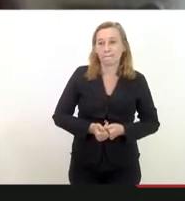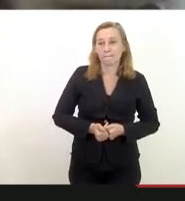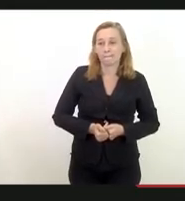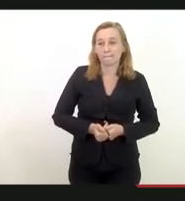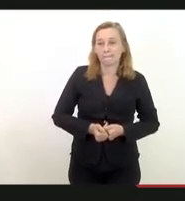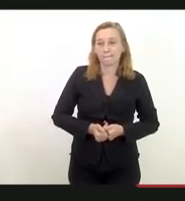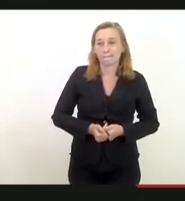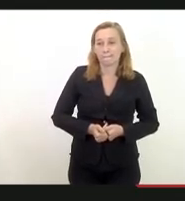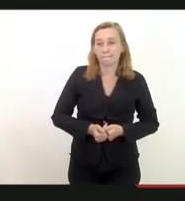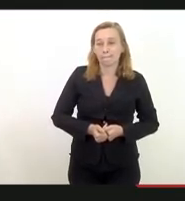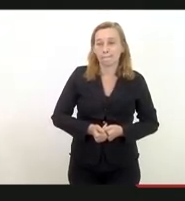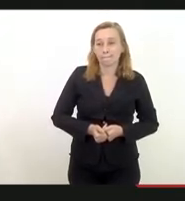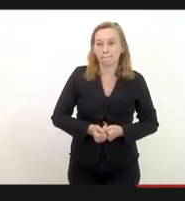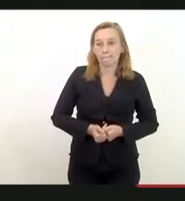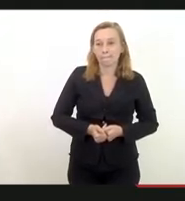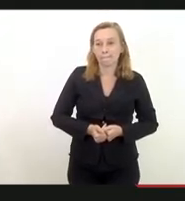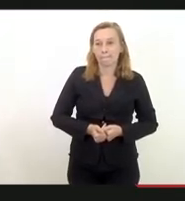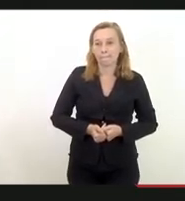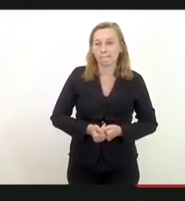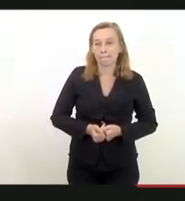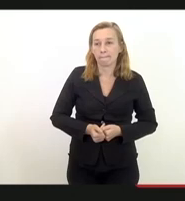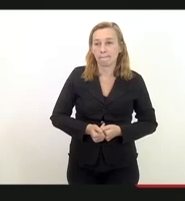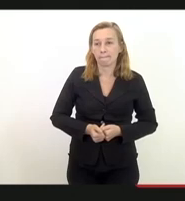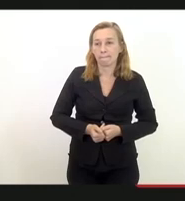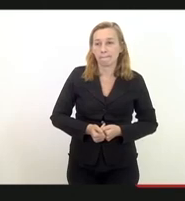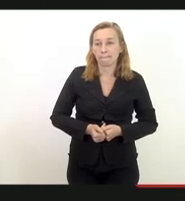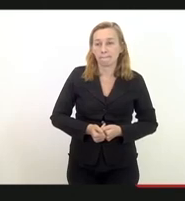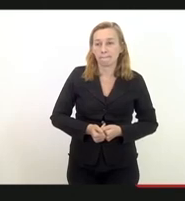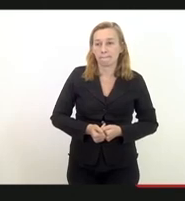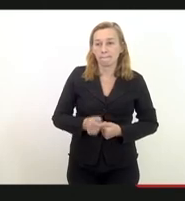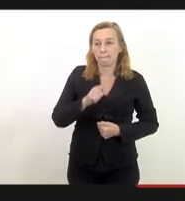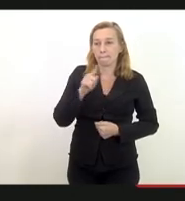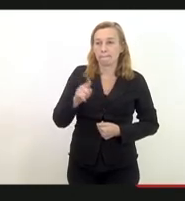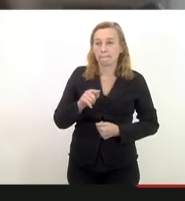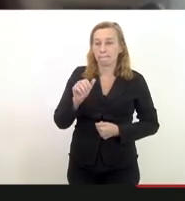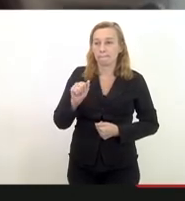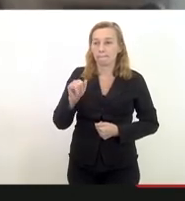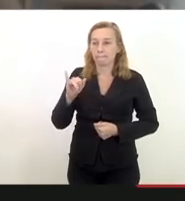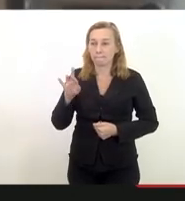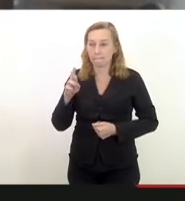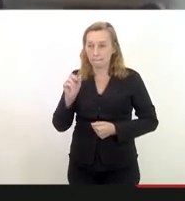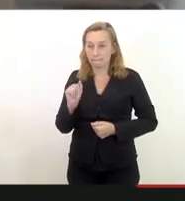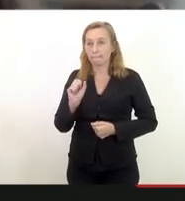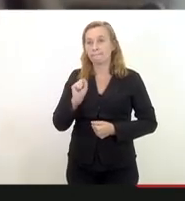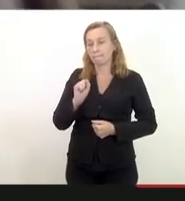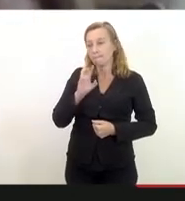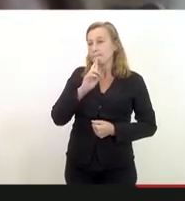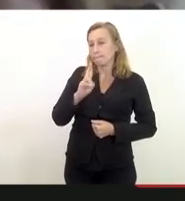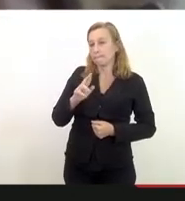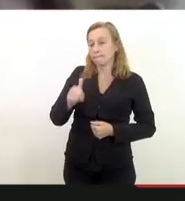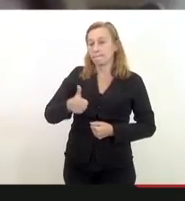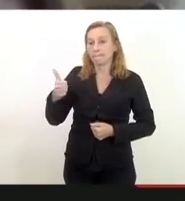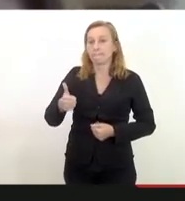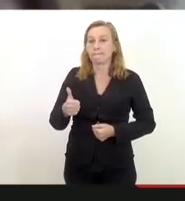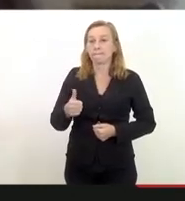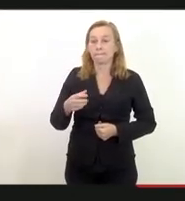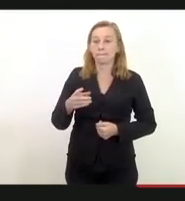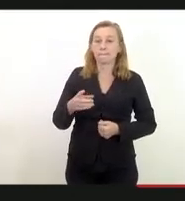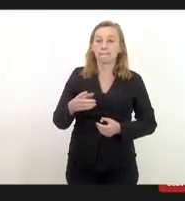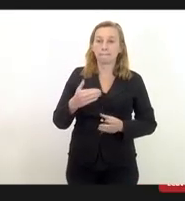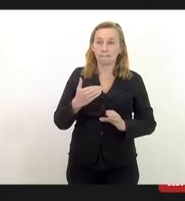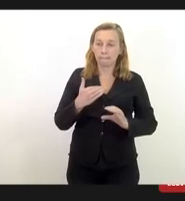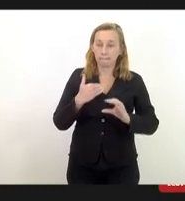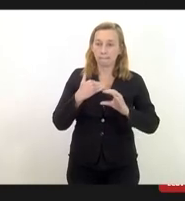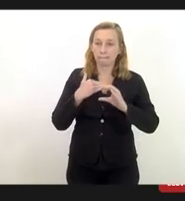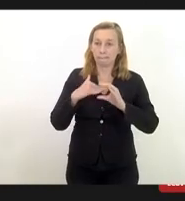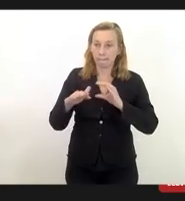Acho que a Zaira tem melhor condições de responder do que eu. Na verdade, quando o Estado faz a transferência de recursos para o município, o